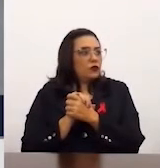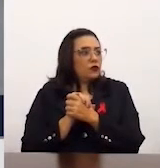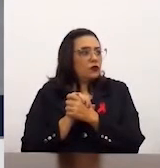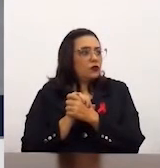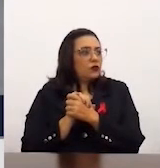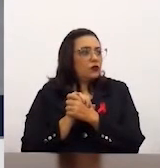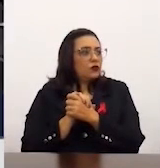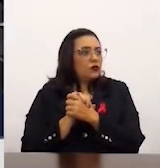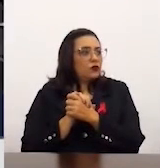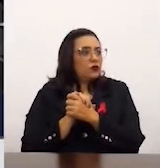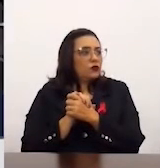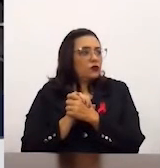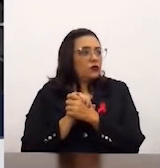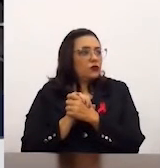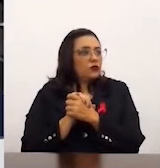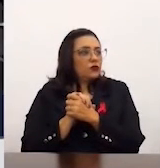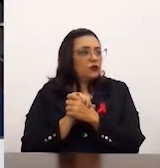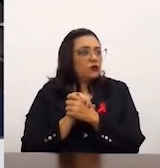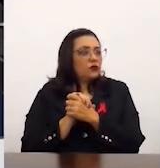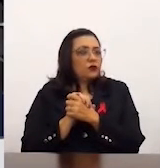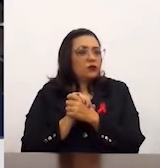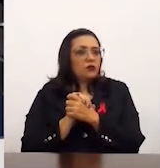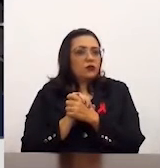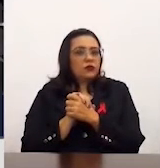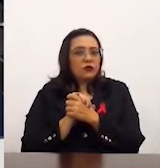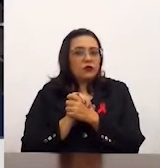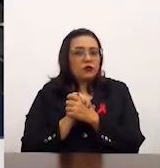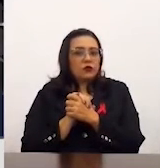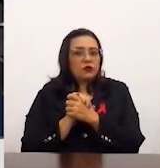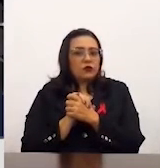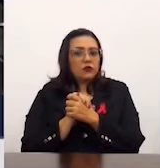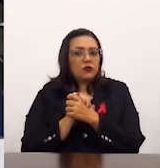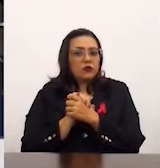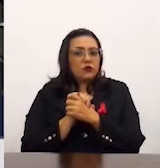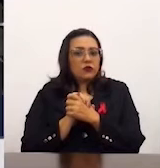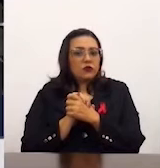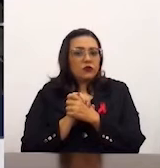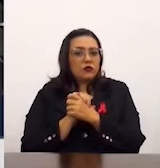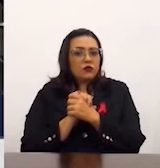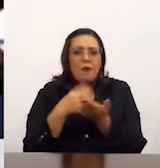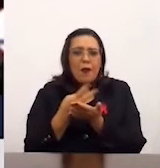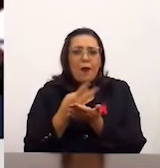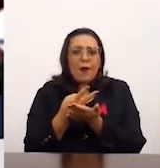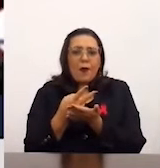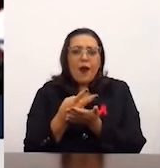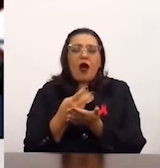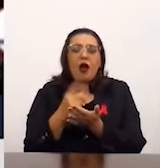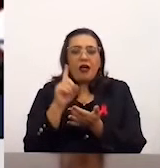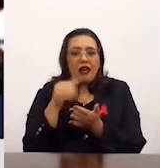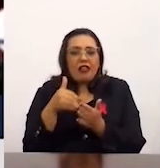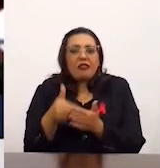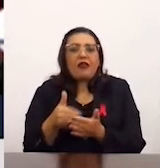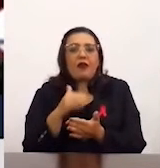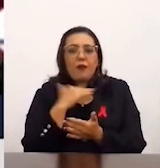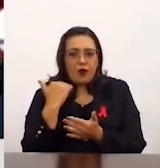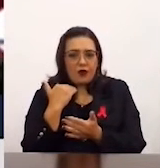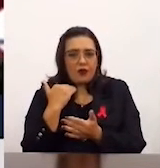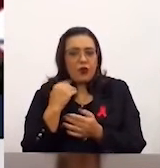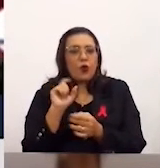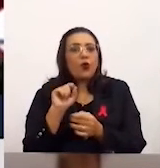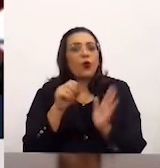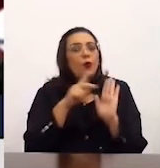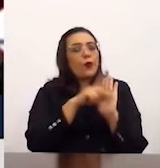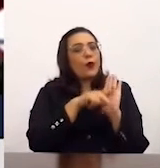12 votos contrários e apenas um favorável, que foi do próprio autor da proposta. Esse projeto aí